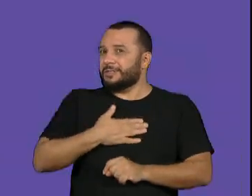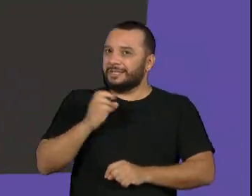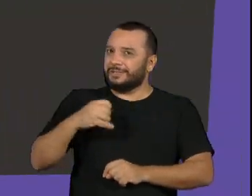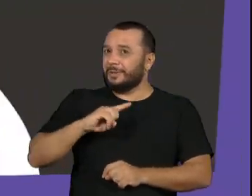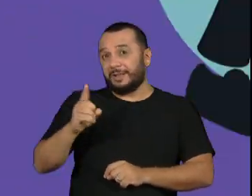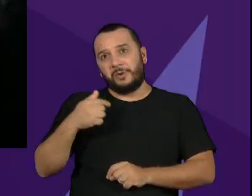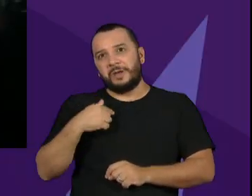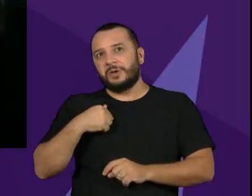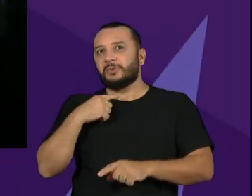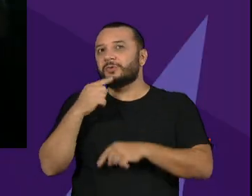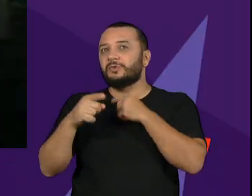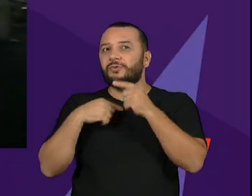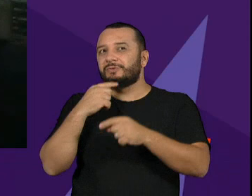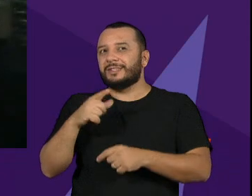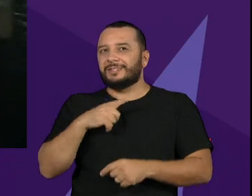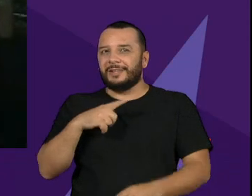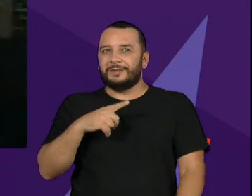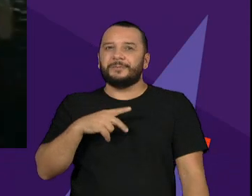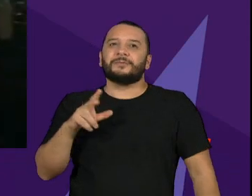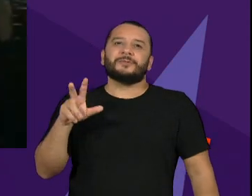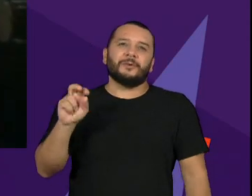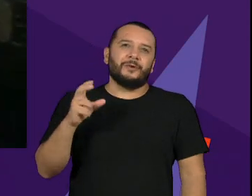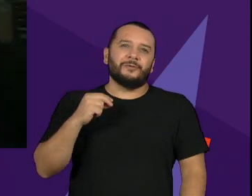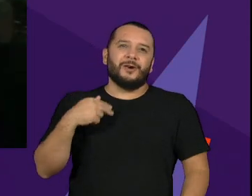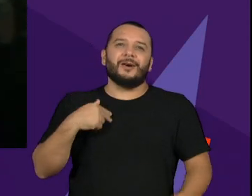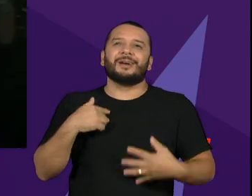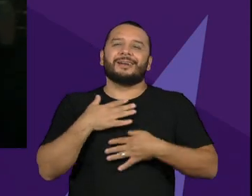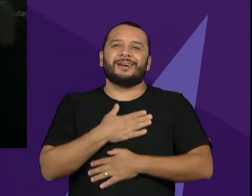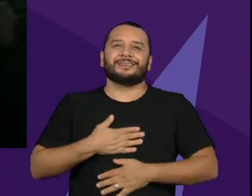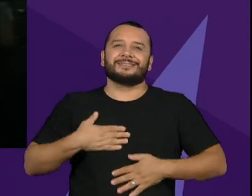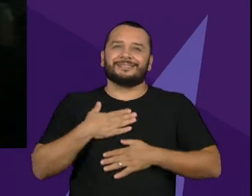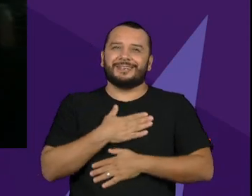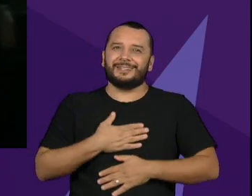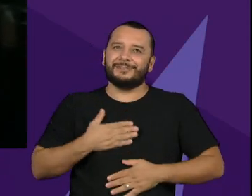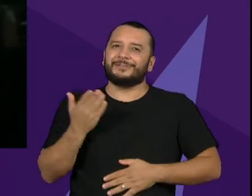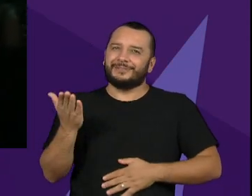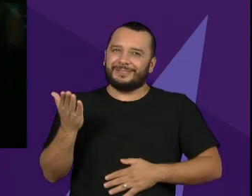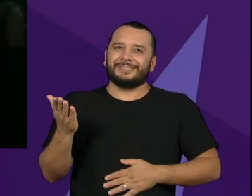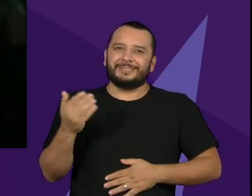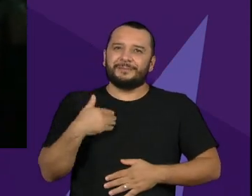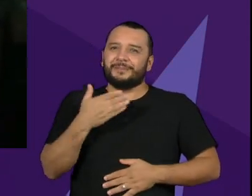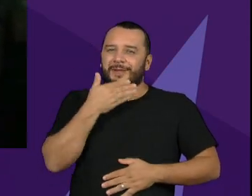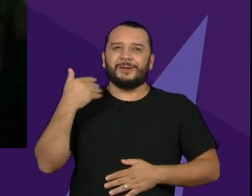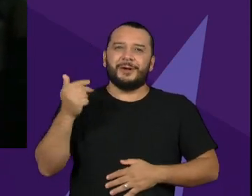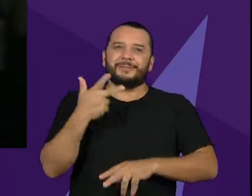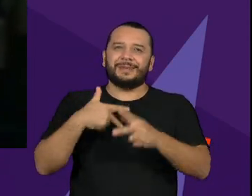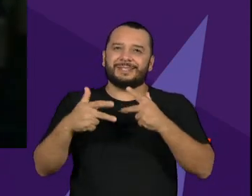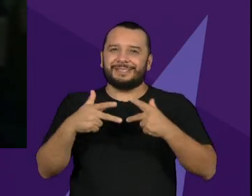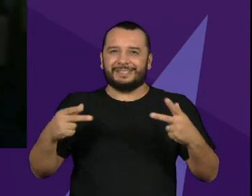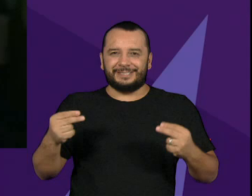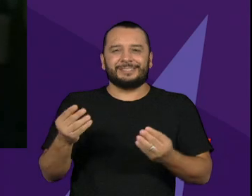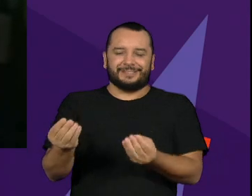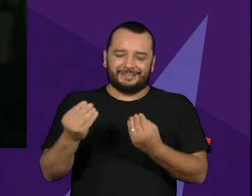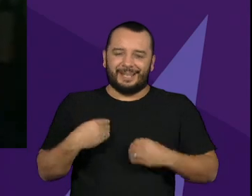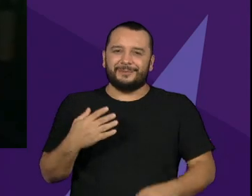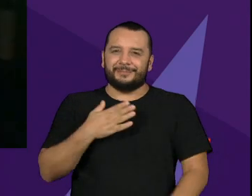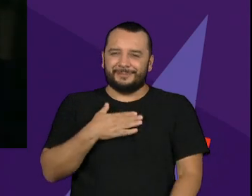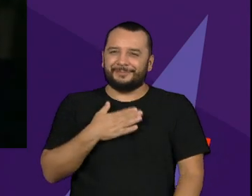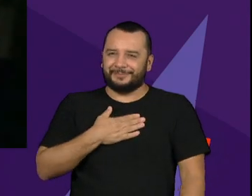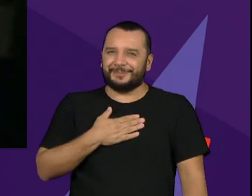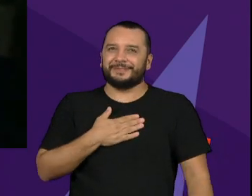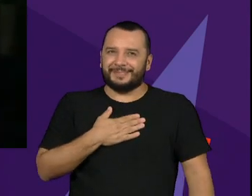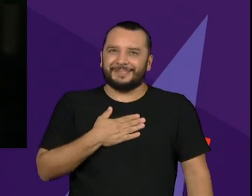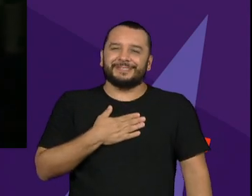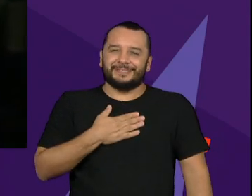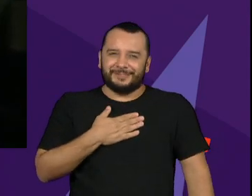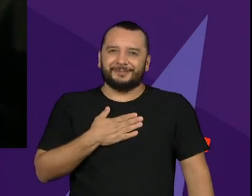dúvidas. Vamos realizar com você. Melhor presente que eu podia ter dado.